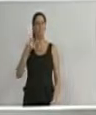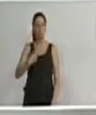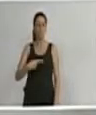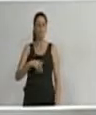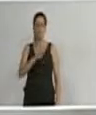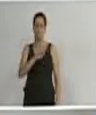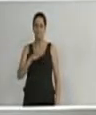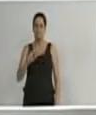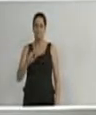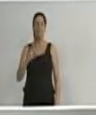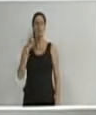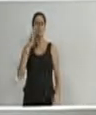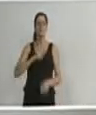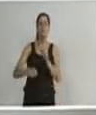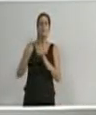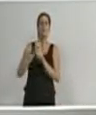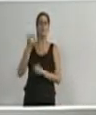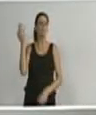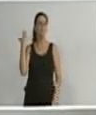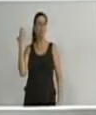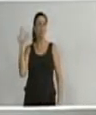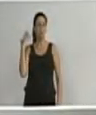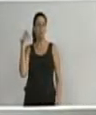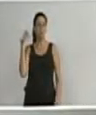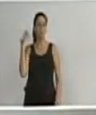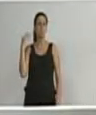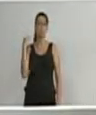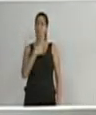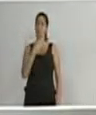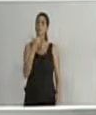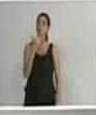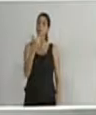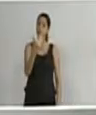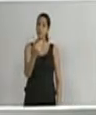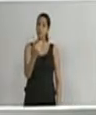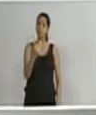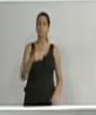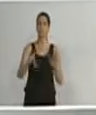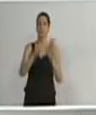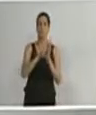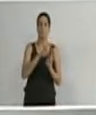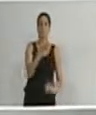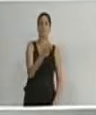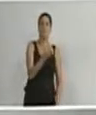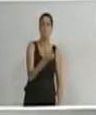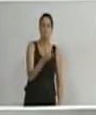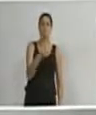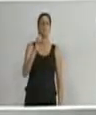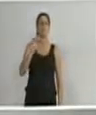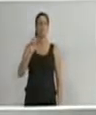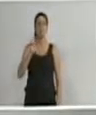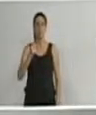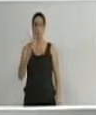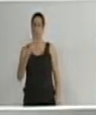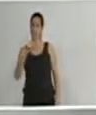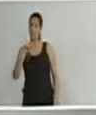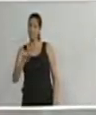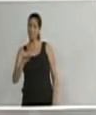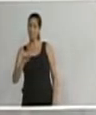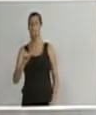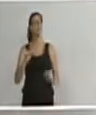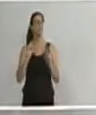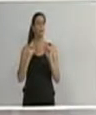nós, ano passado, nós entramos com um pedido da Lei 6.837, no sentido de que